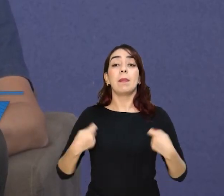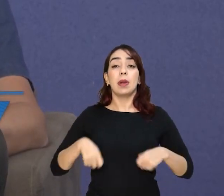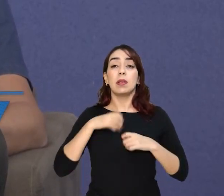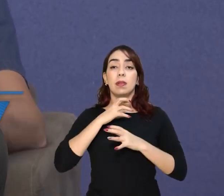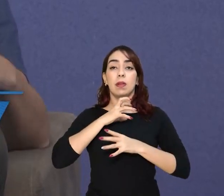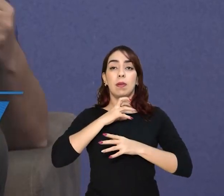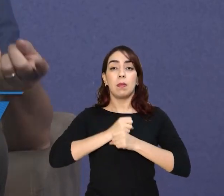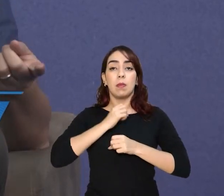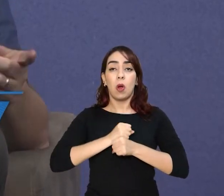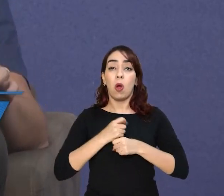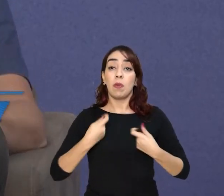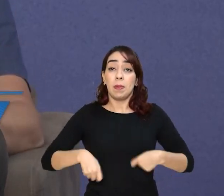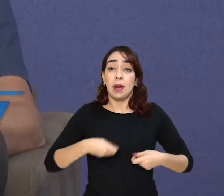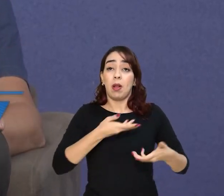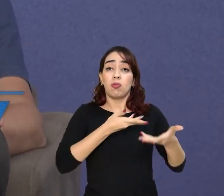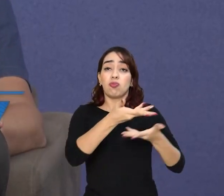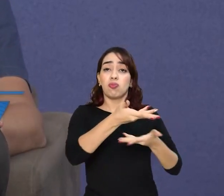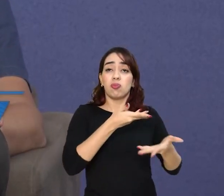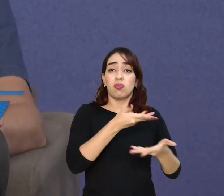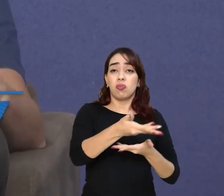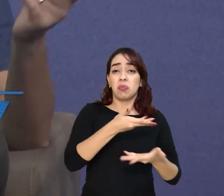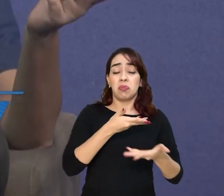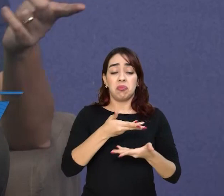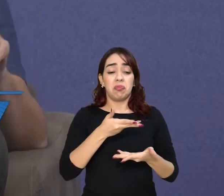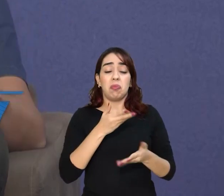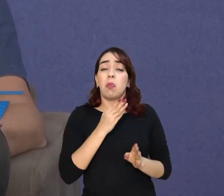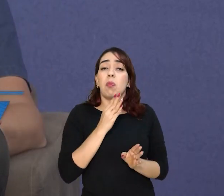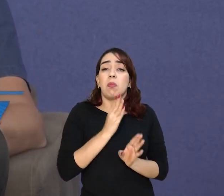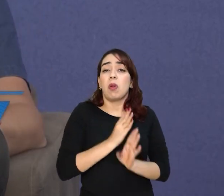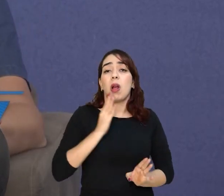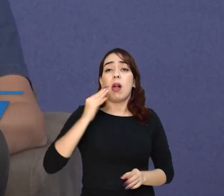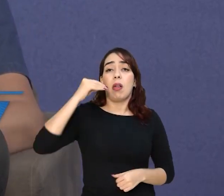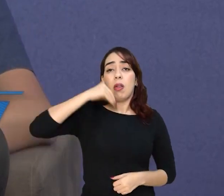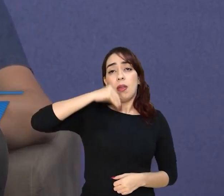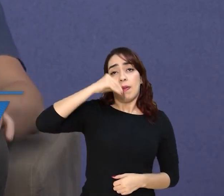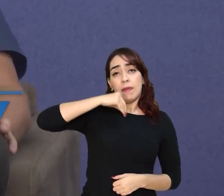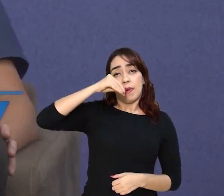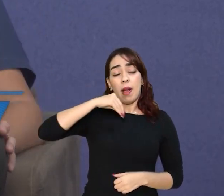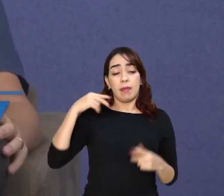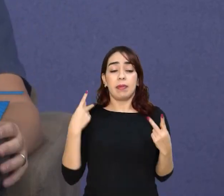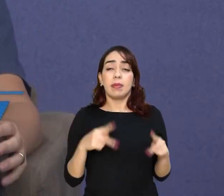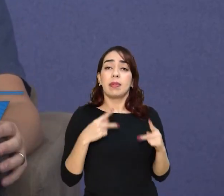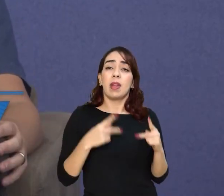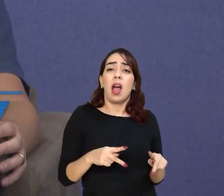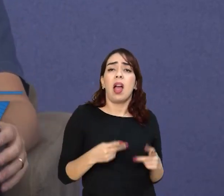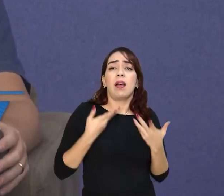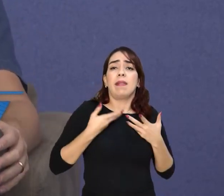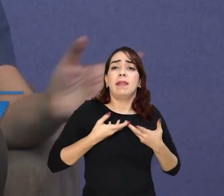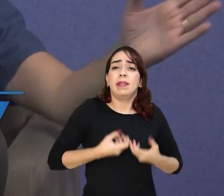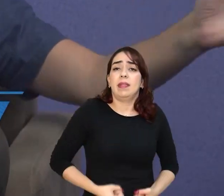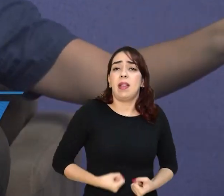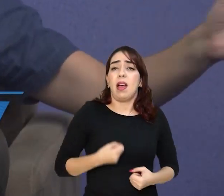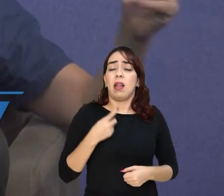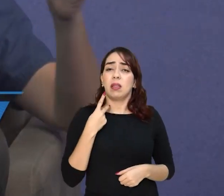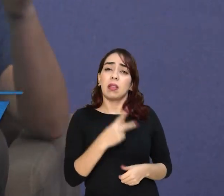pontos. Aí, na justificativa, porque jogou mal ou porque perdeu contra o Novo Horizonte, tá cansado. Meu time está extenuado. Eu nunca... Depois do no